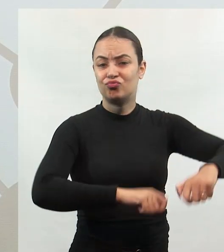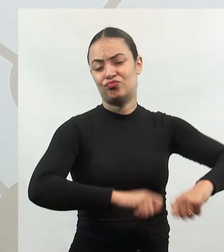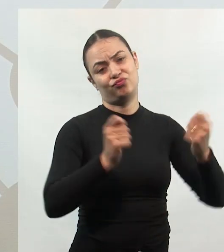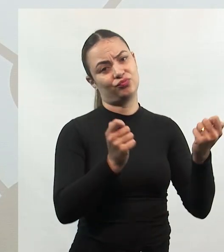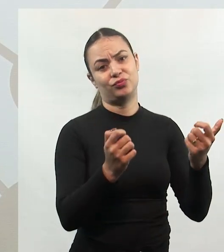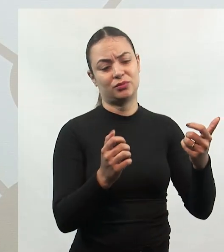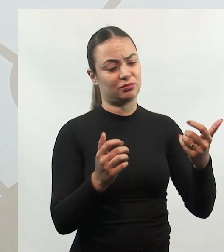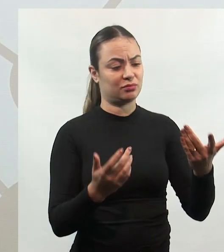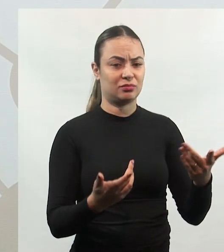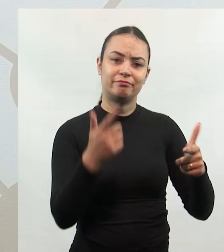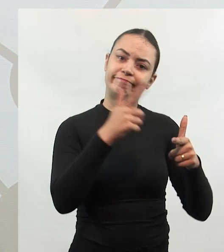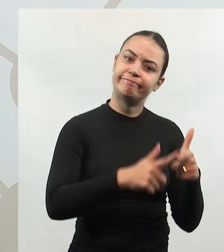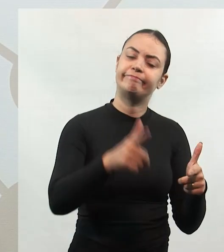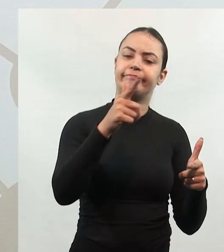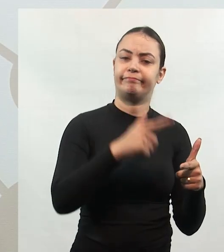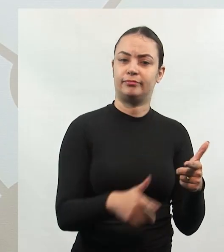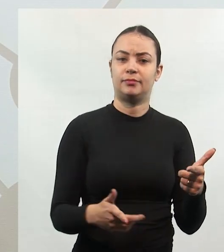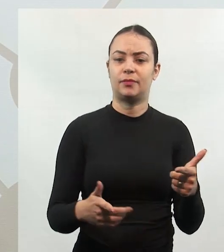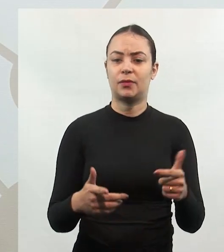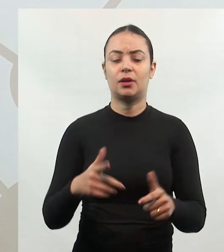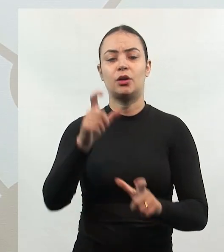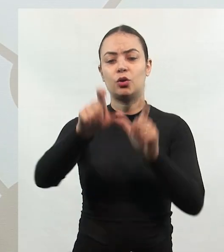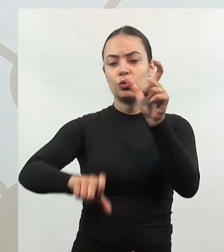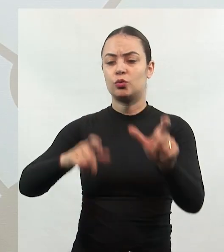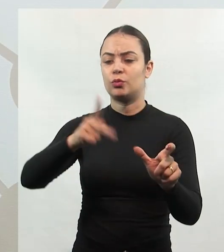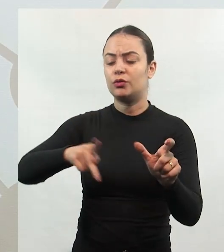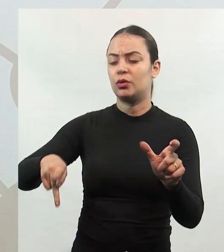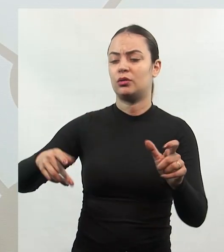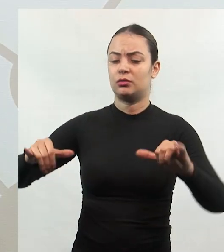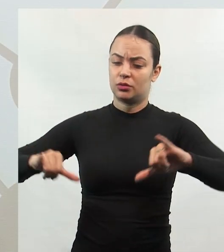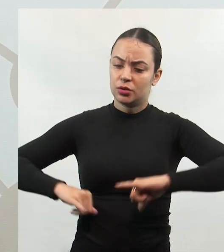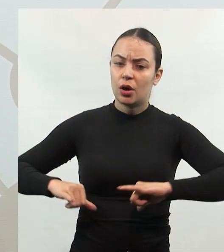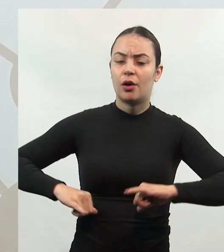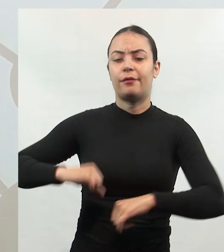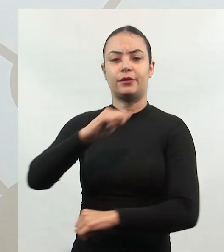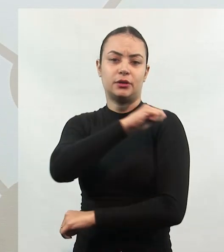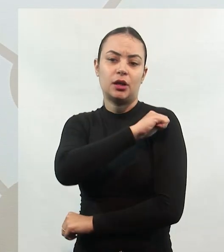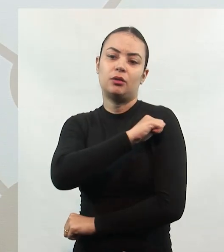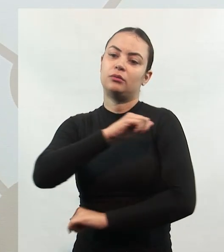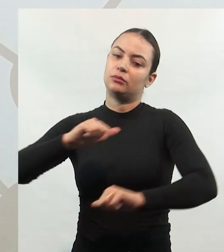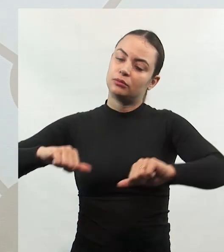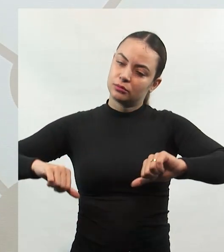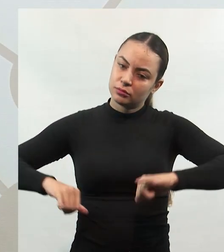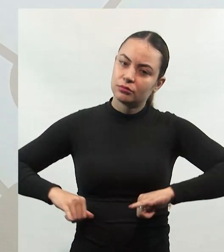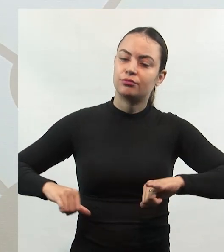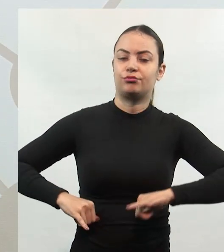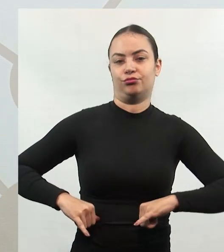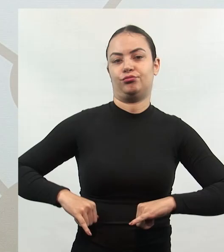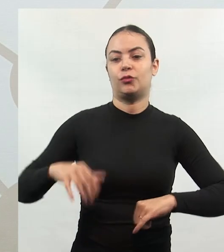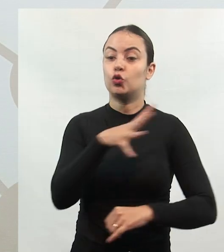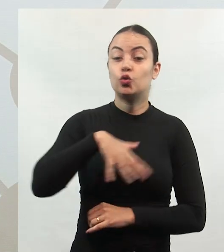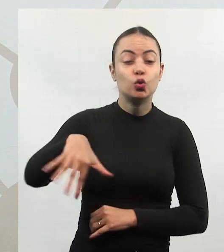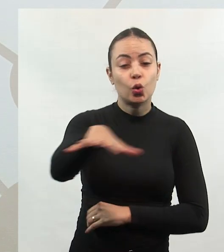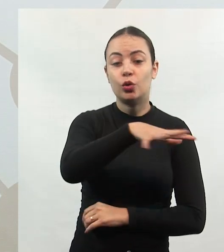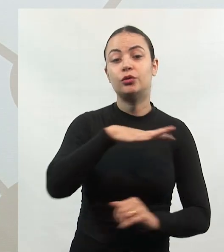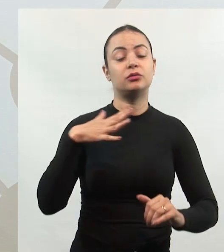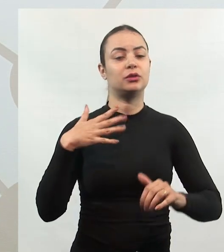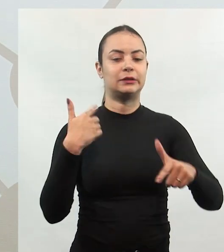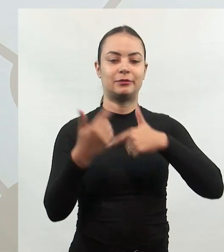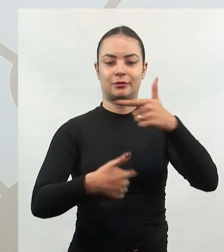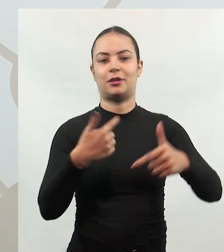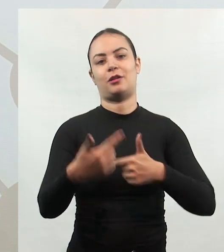era uma formação muito completa. E era isso mesmo. Então, hoje também tem uma outra preocupação. Uma essa